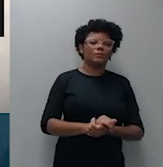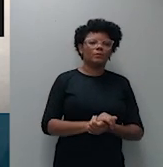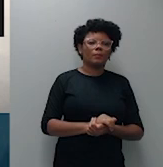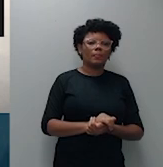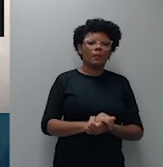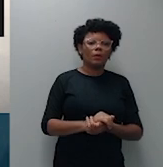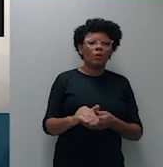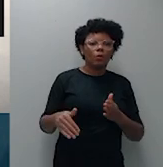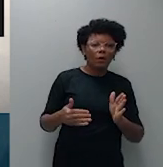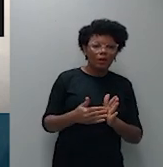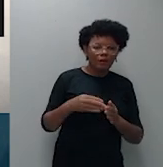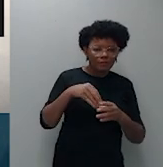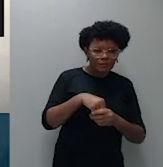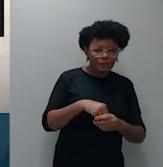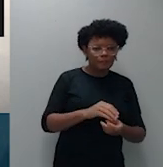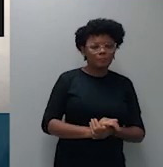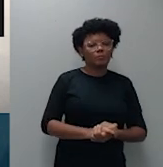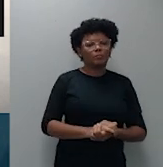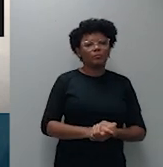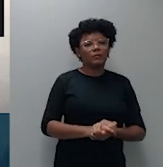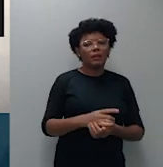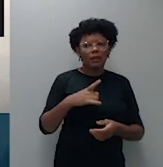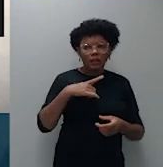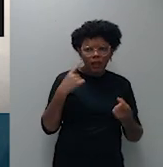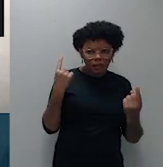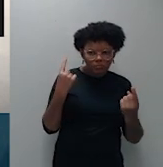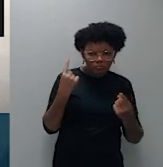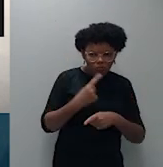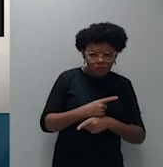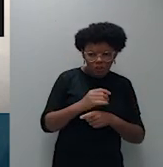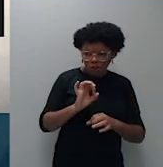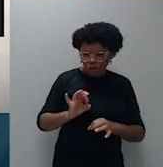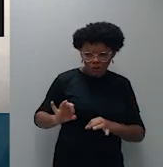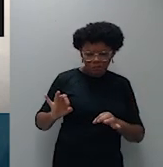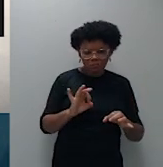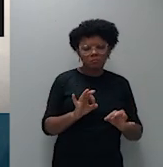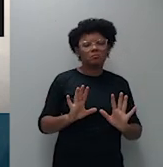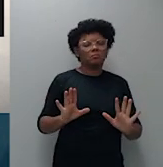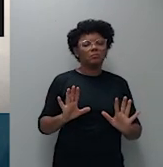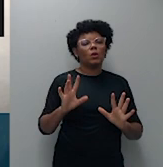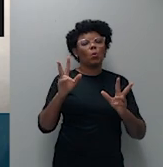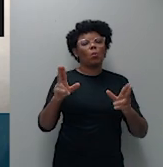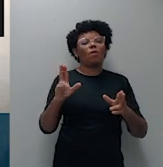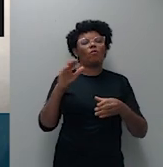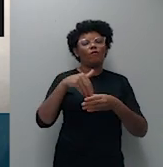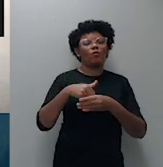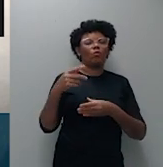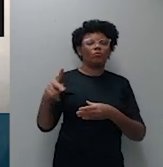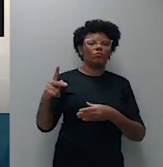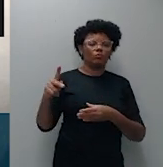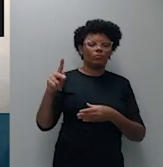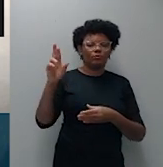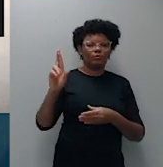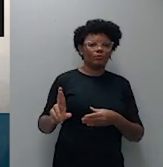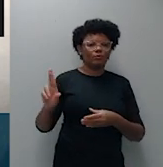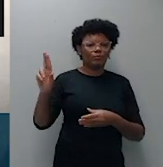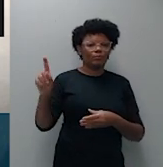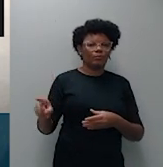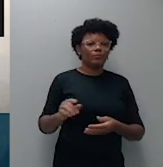rola divergência fica proclamada então nos termos do voto do relator